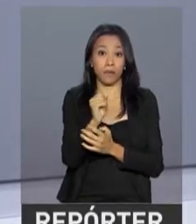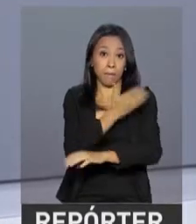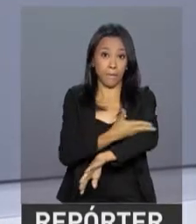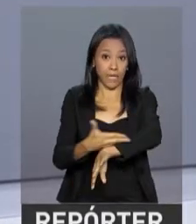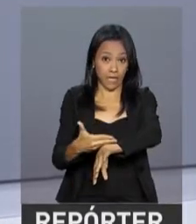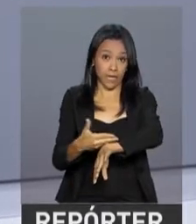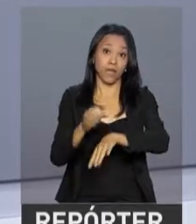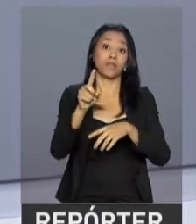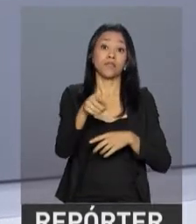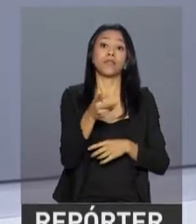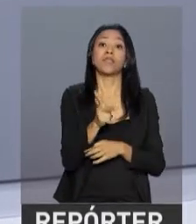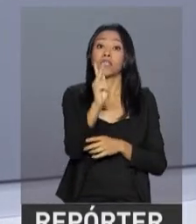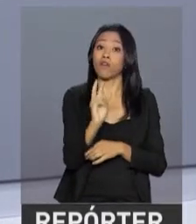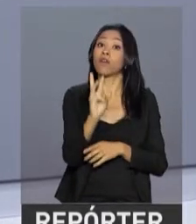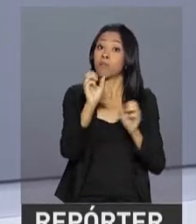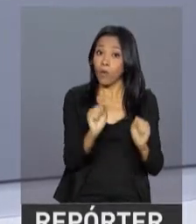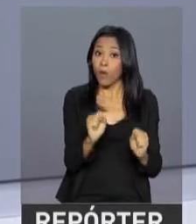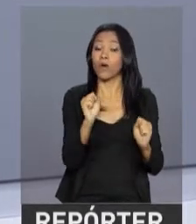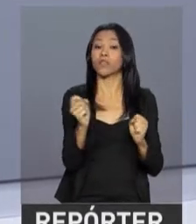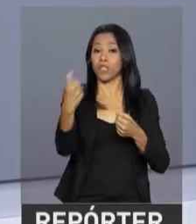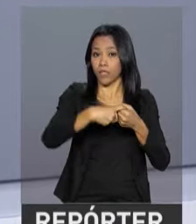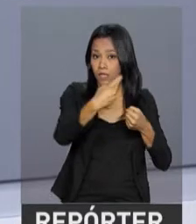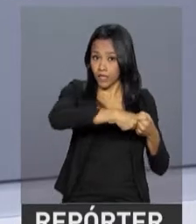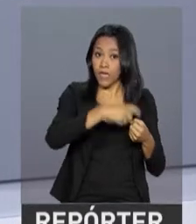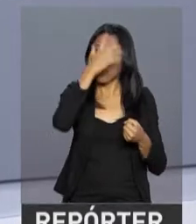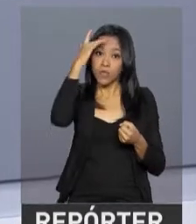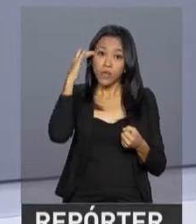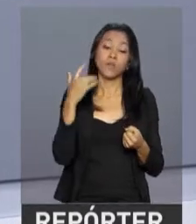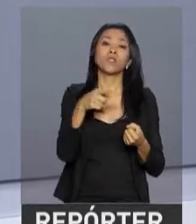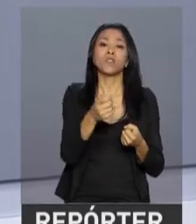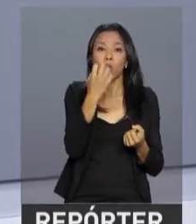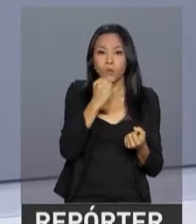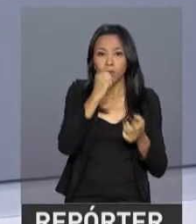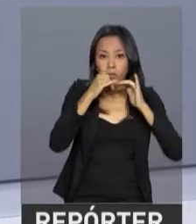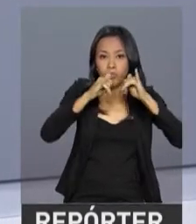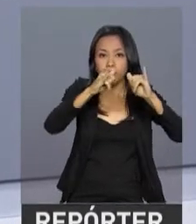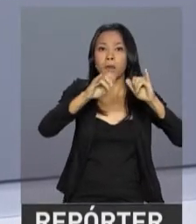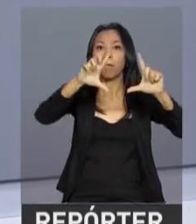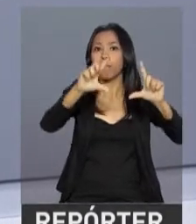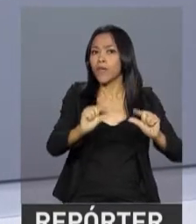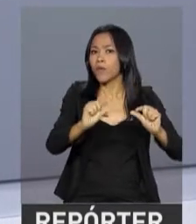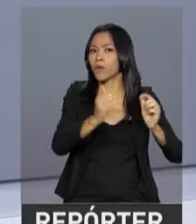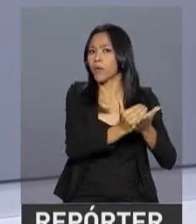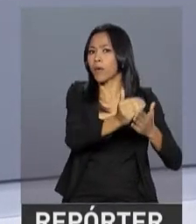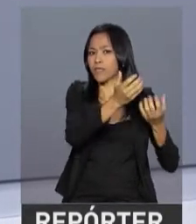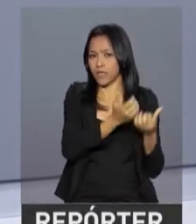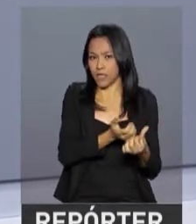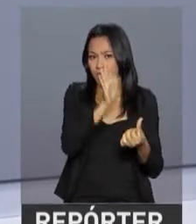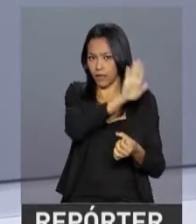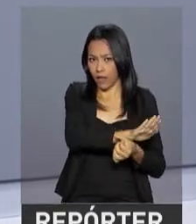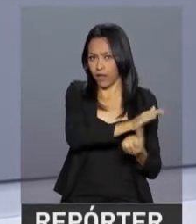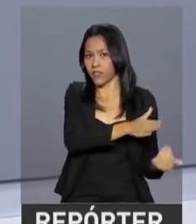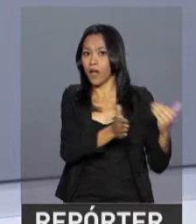mês poderão aderir os indicados para adesão são as pessoas que consomem menos energia no horário de pico que vai das seis horas da tarde